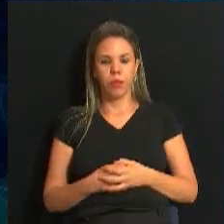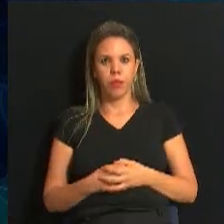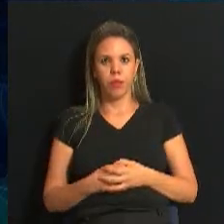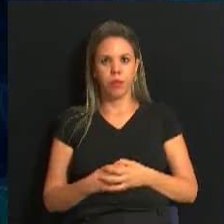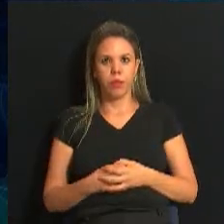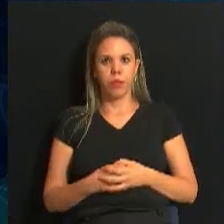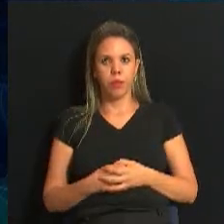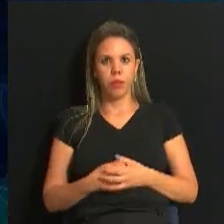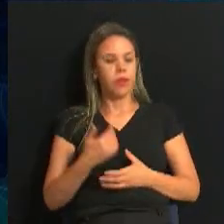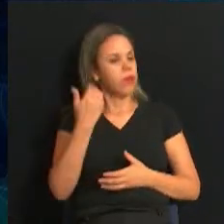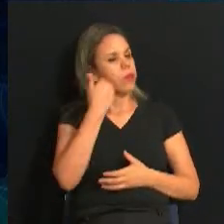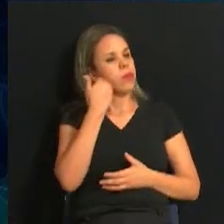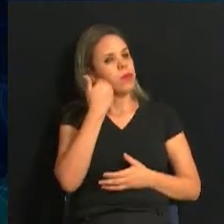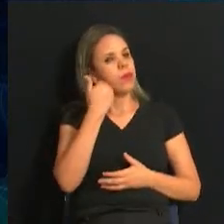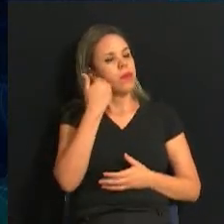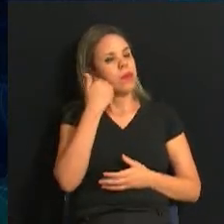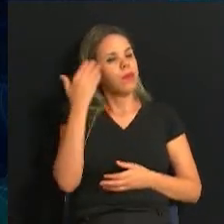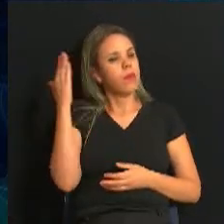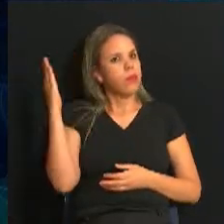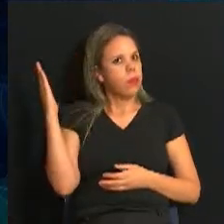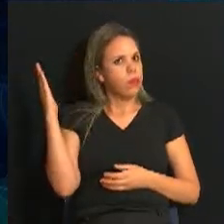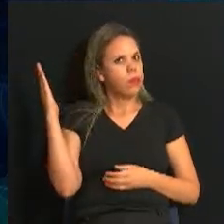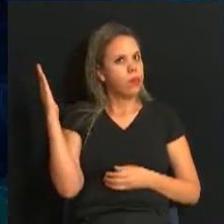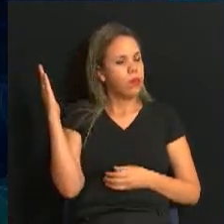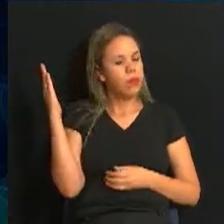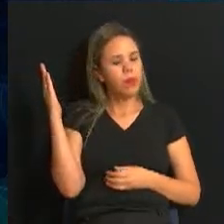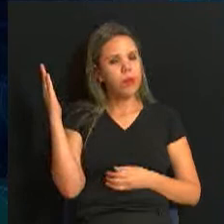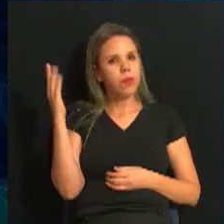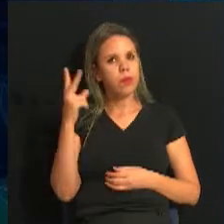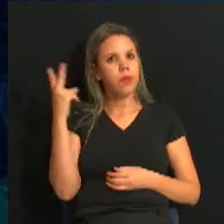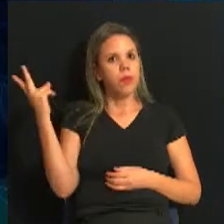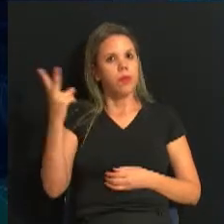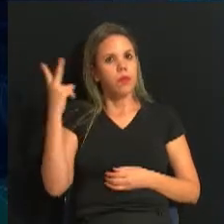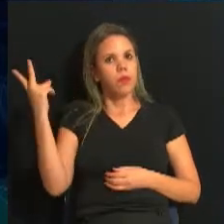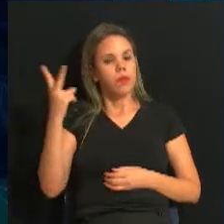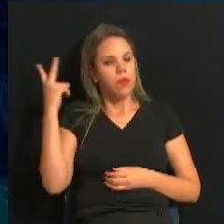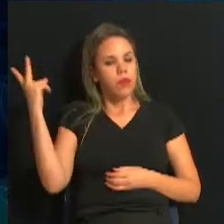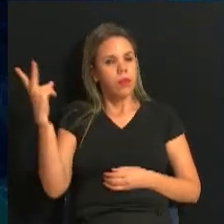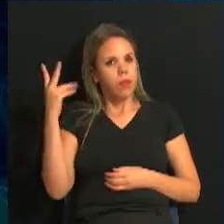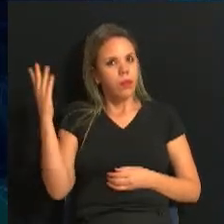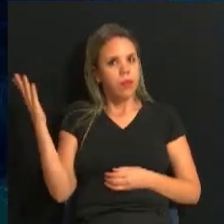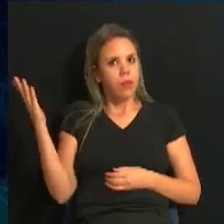30.163. Santa Bárbara do Oeste, 28.200, Valinhos,